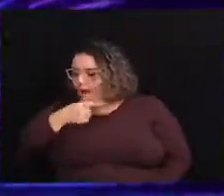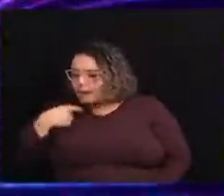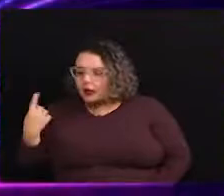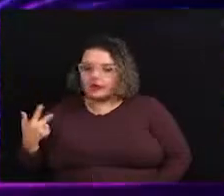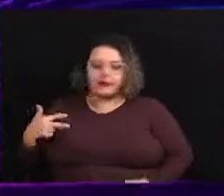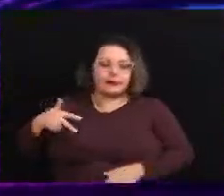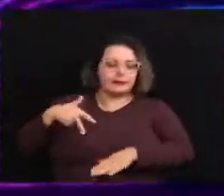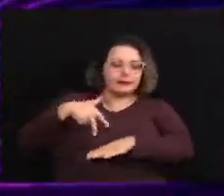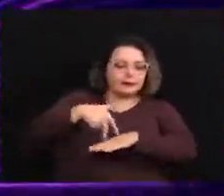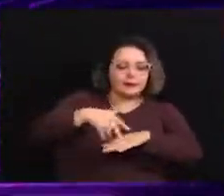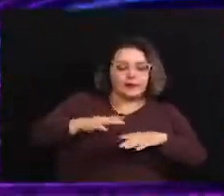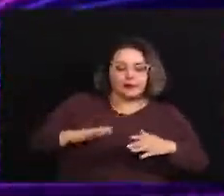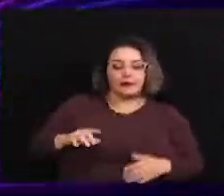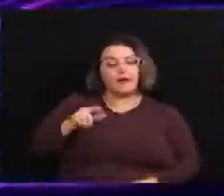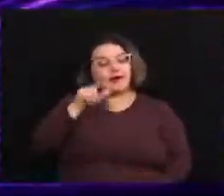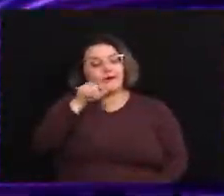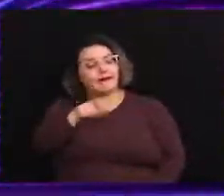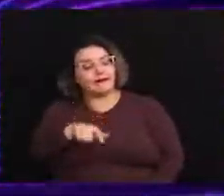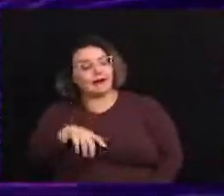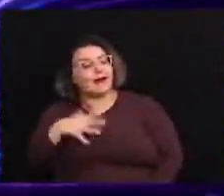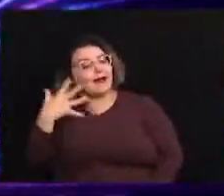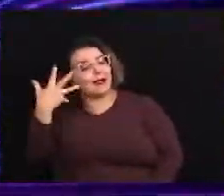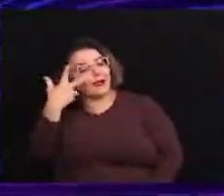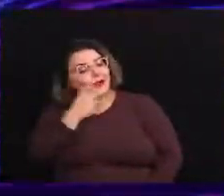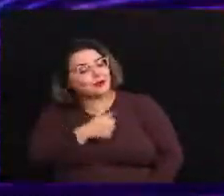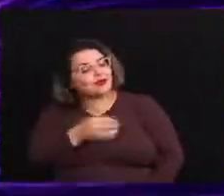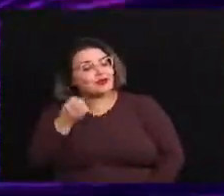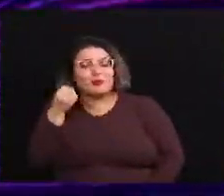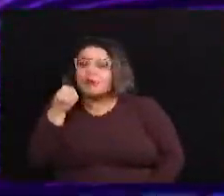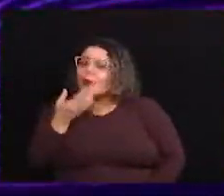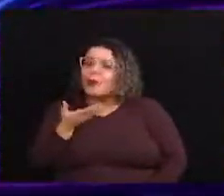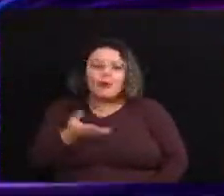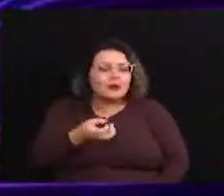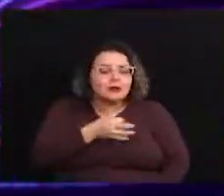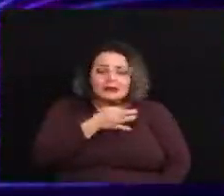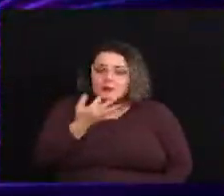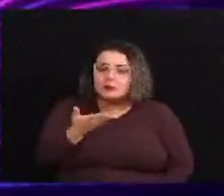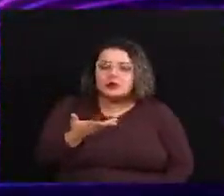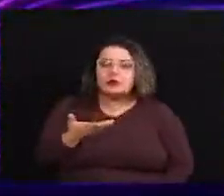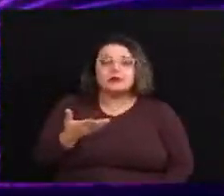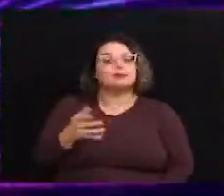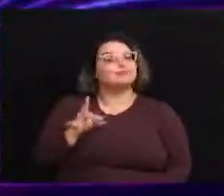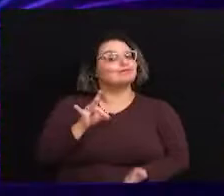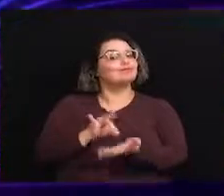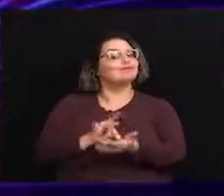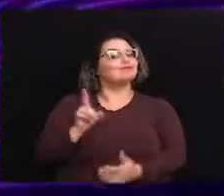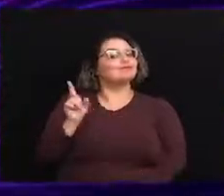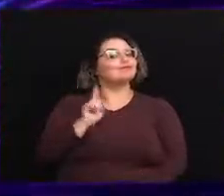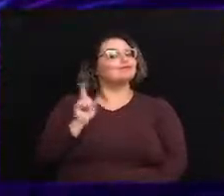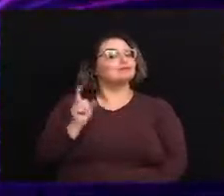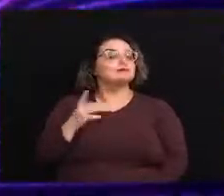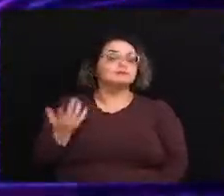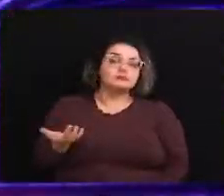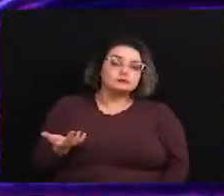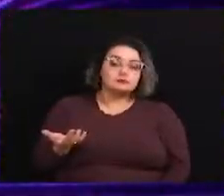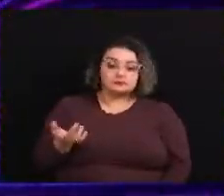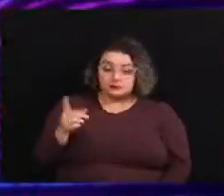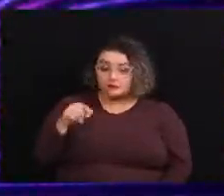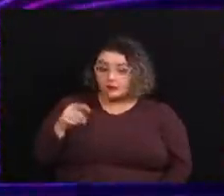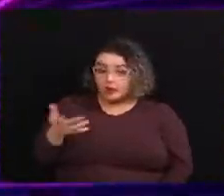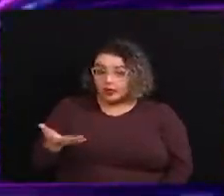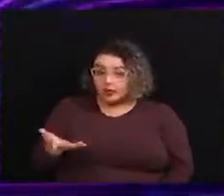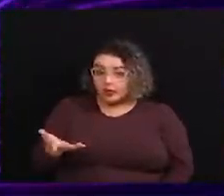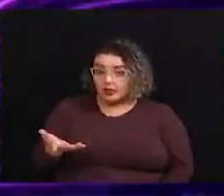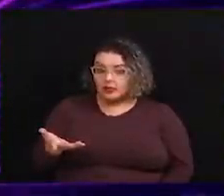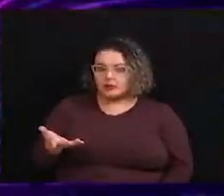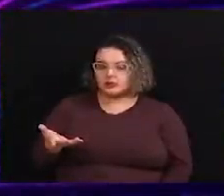ali que tem cara de bonzinho, de bonitinho, de tudo, que parece que tá tudo bem, não tá tudo bem. E é